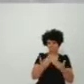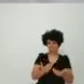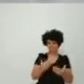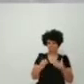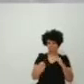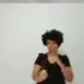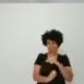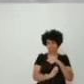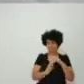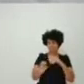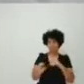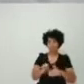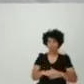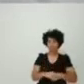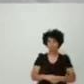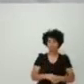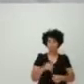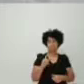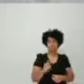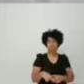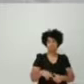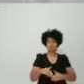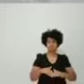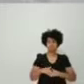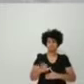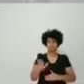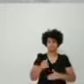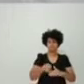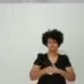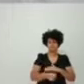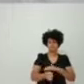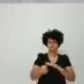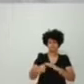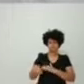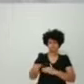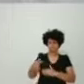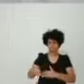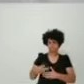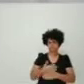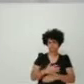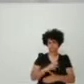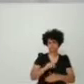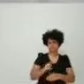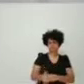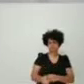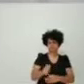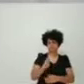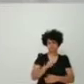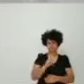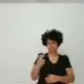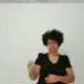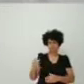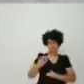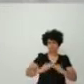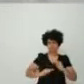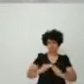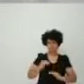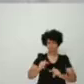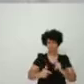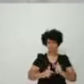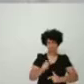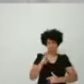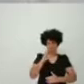é uma das maiores empregadoras aqui da cidade são quase 500 colaboradores diretos